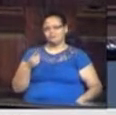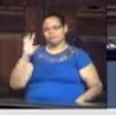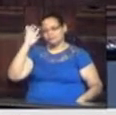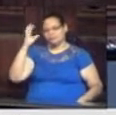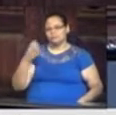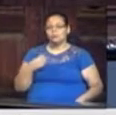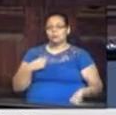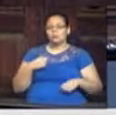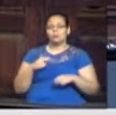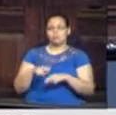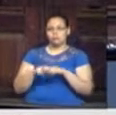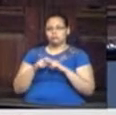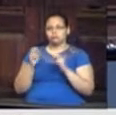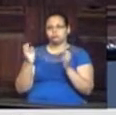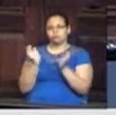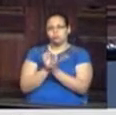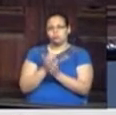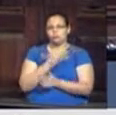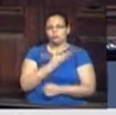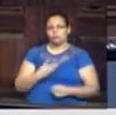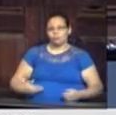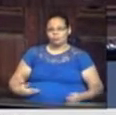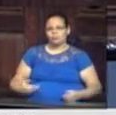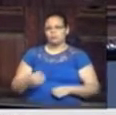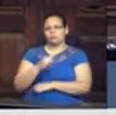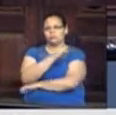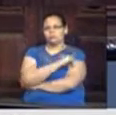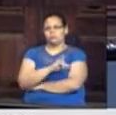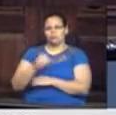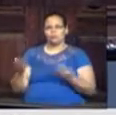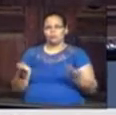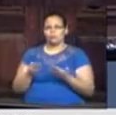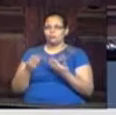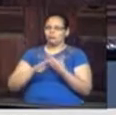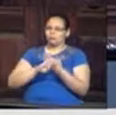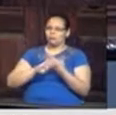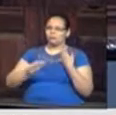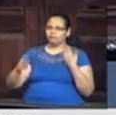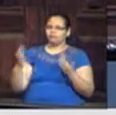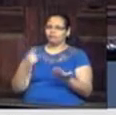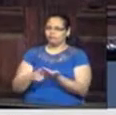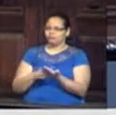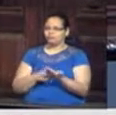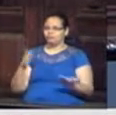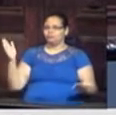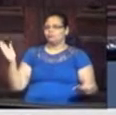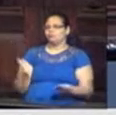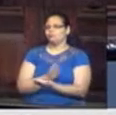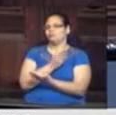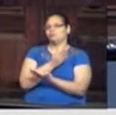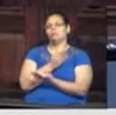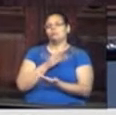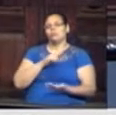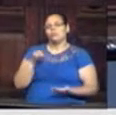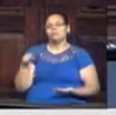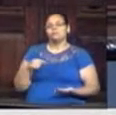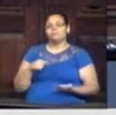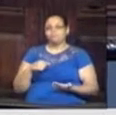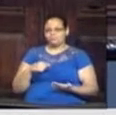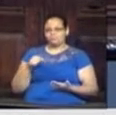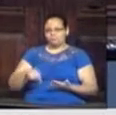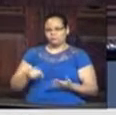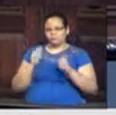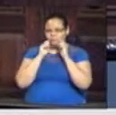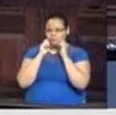indispensável que esse grupo que governa o Rio de Janeiro hoje seja afastado do poder. Seja pelo seu impedimento aqui na